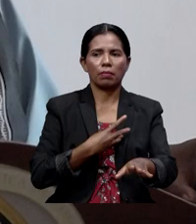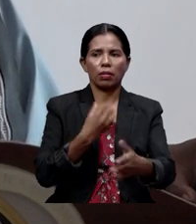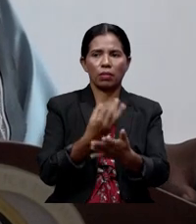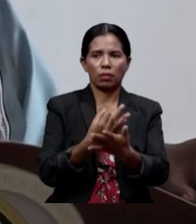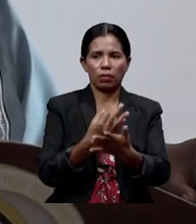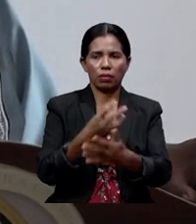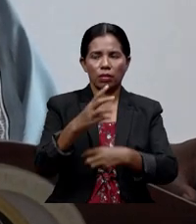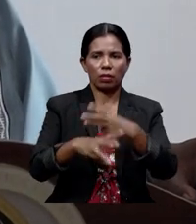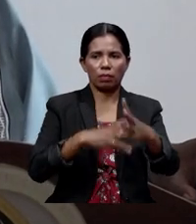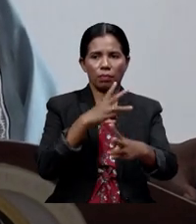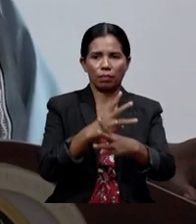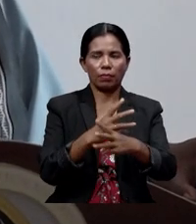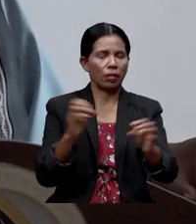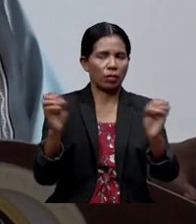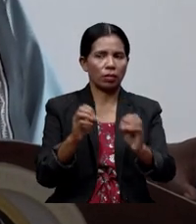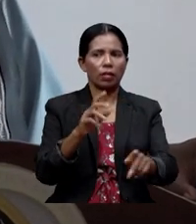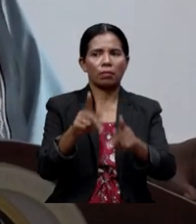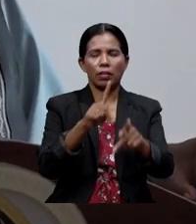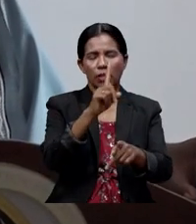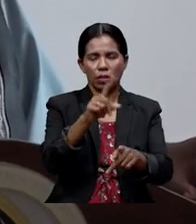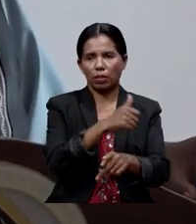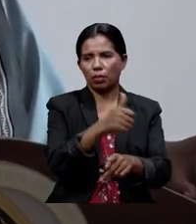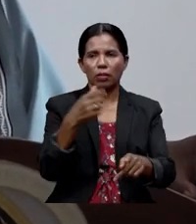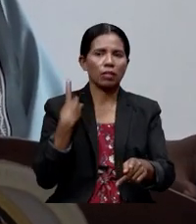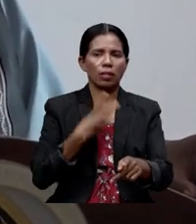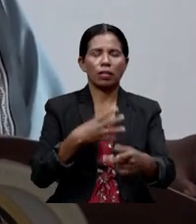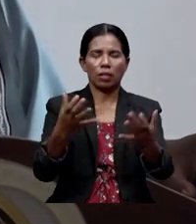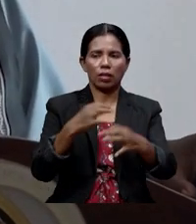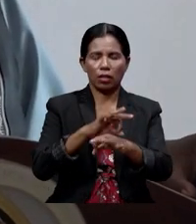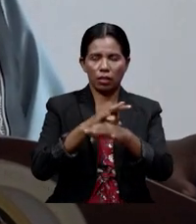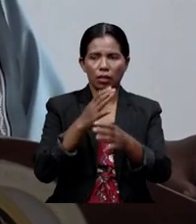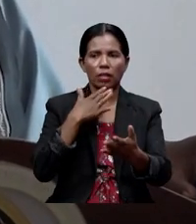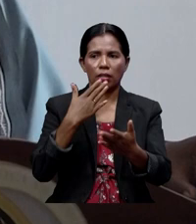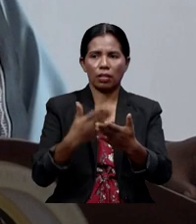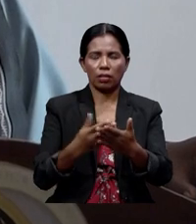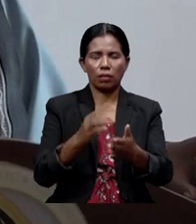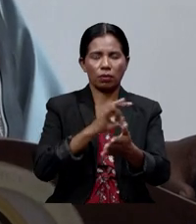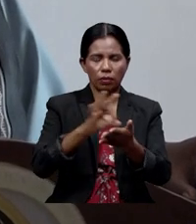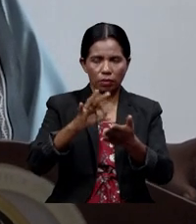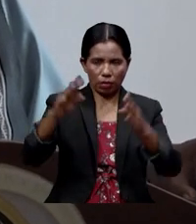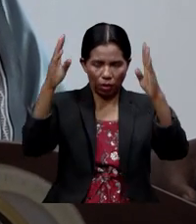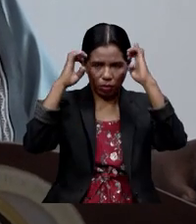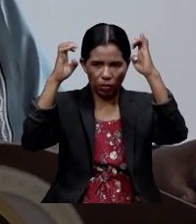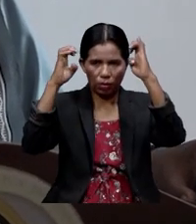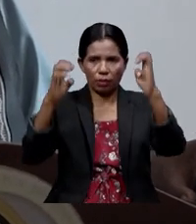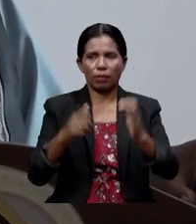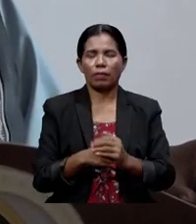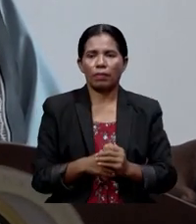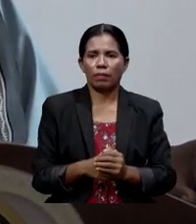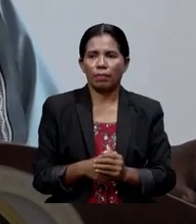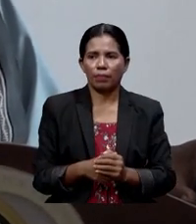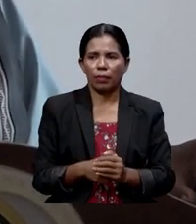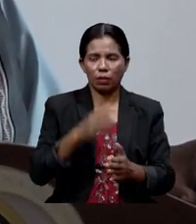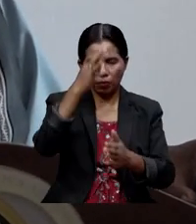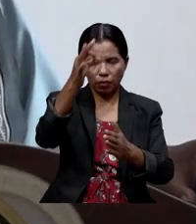né e mundo nível loss que tem medida e todo tudo e está a tocar que dia qualidade de formação educação o ma